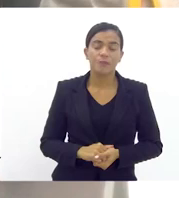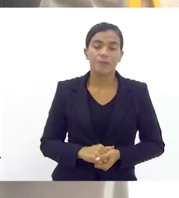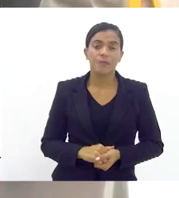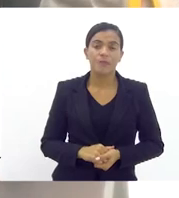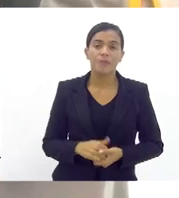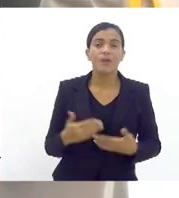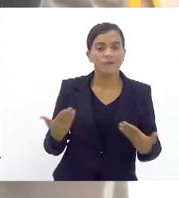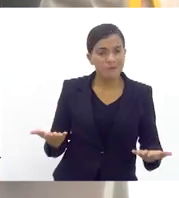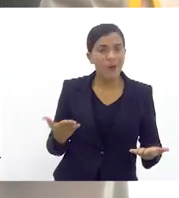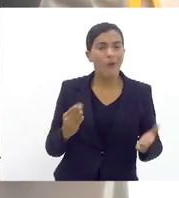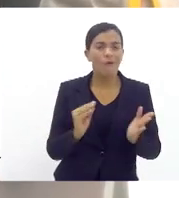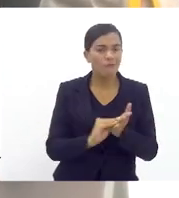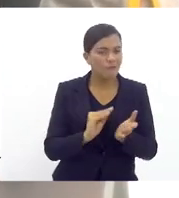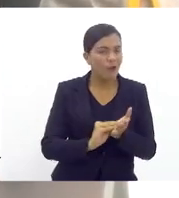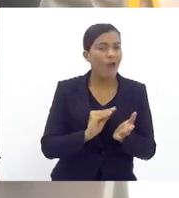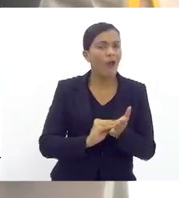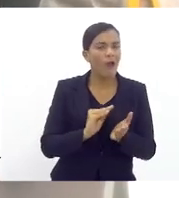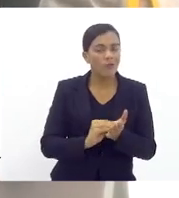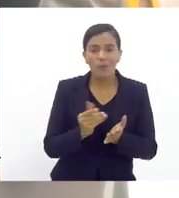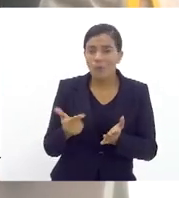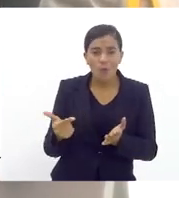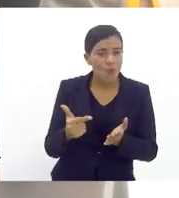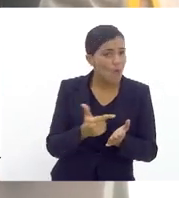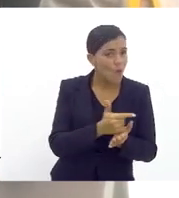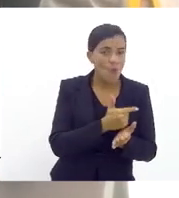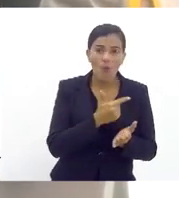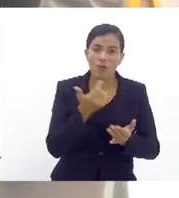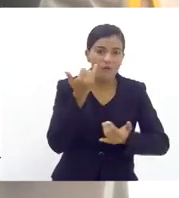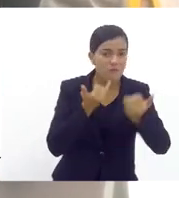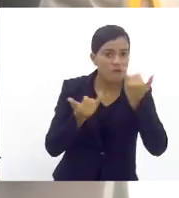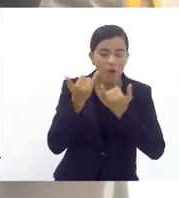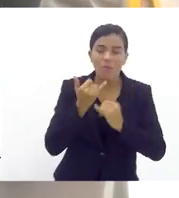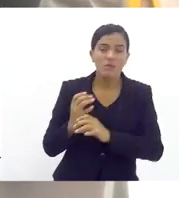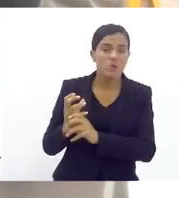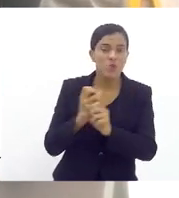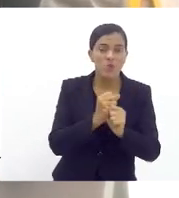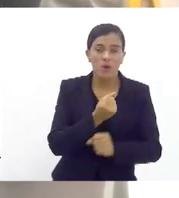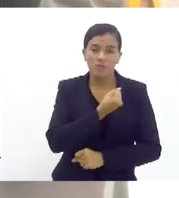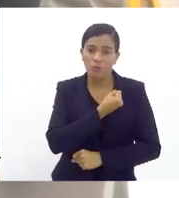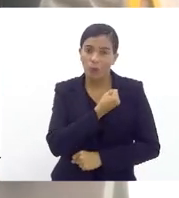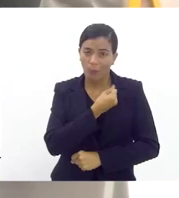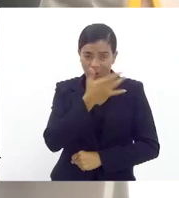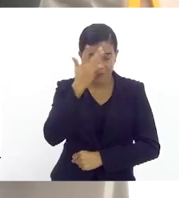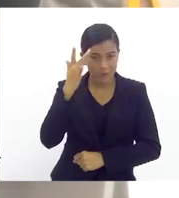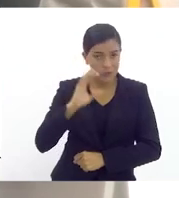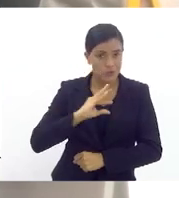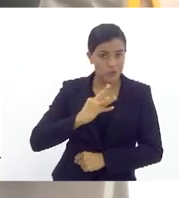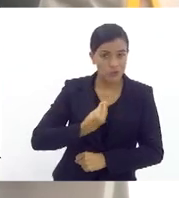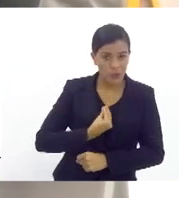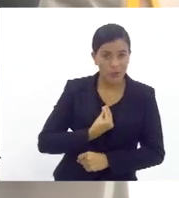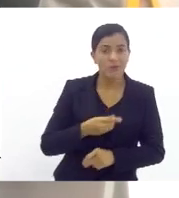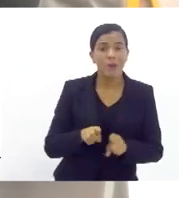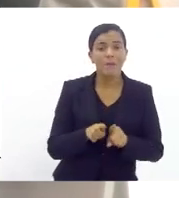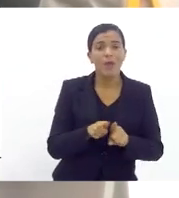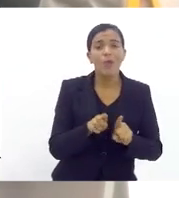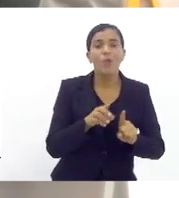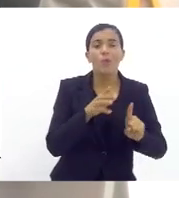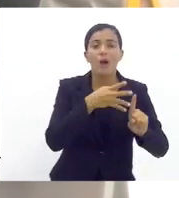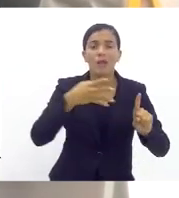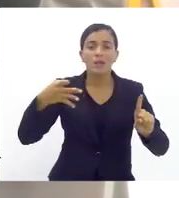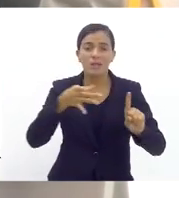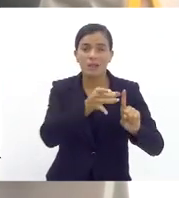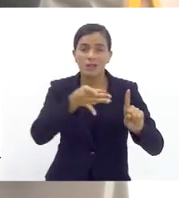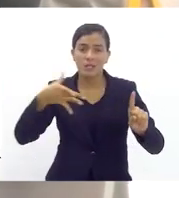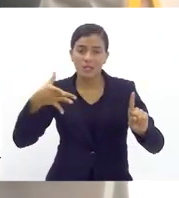Então, a ausência de dados é algo que já diz muito, né? Dessa transfobia estrutural que vivemos, que é